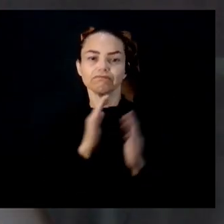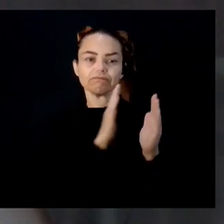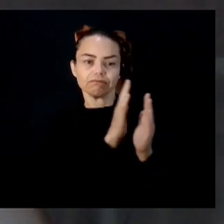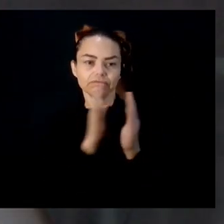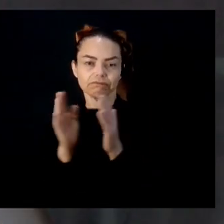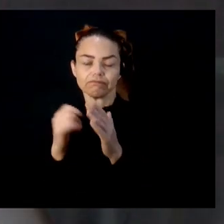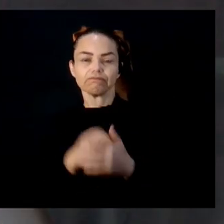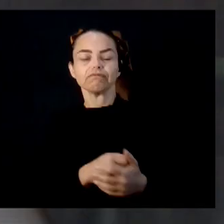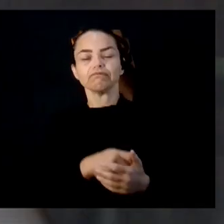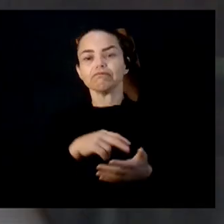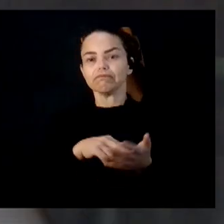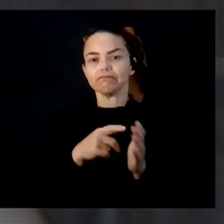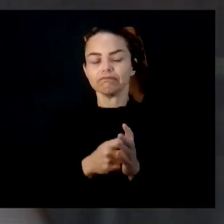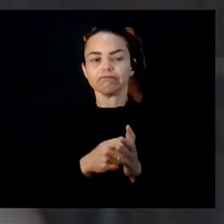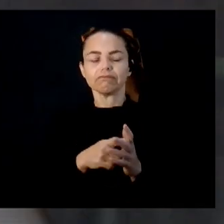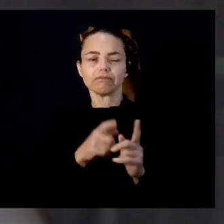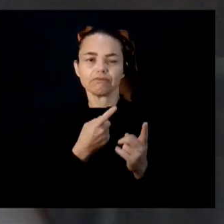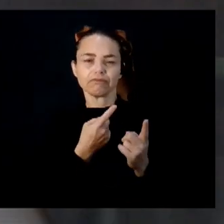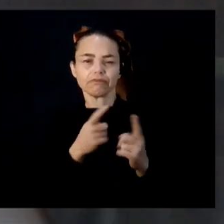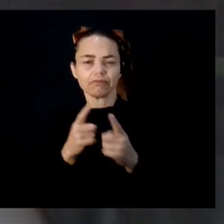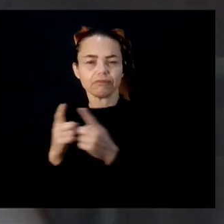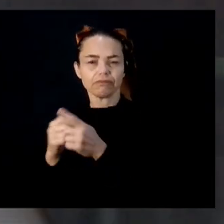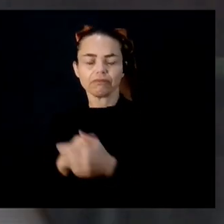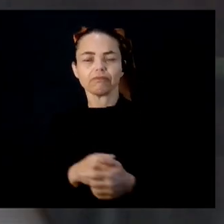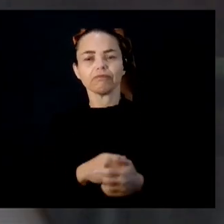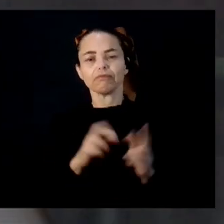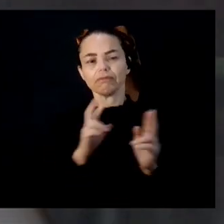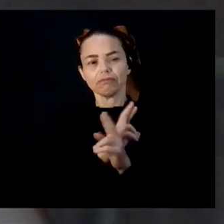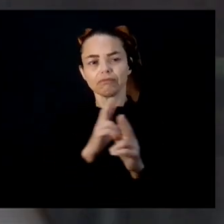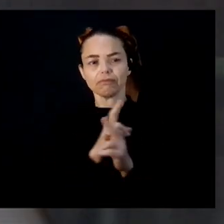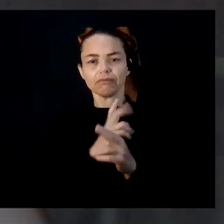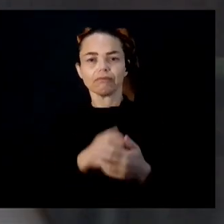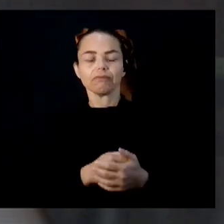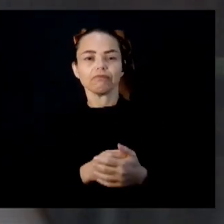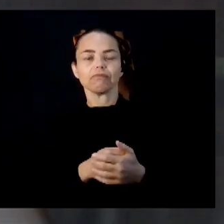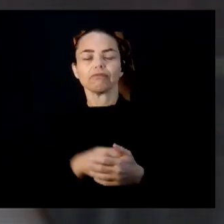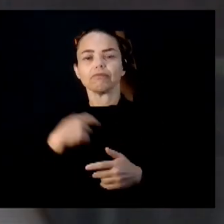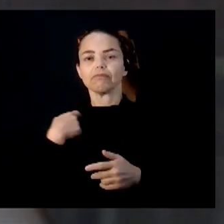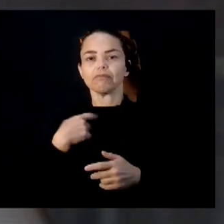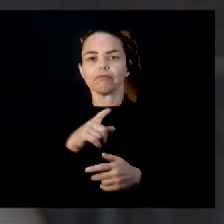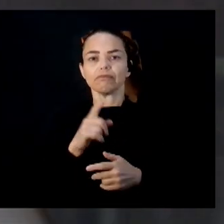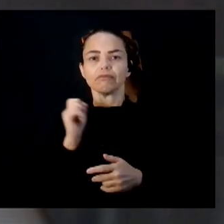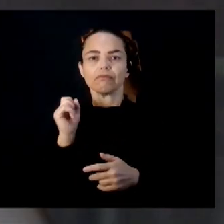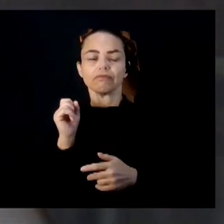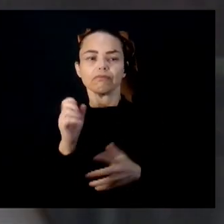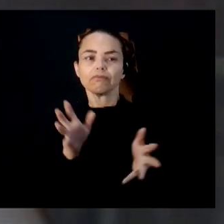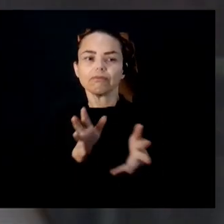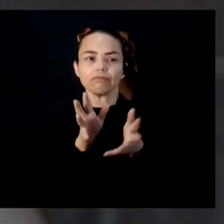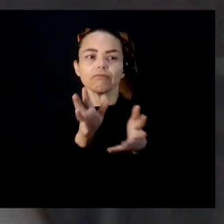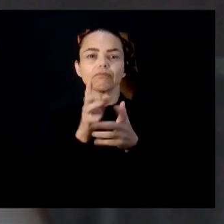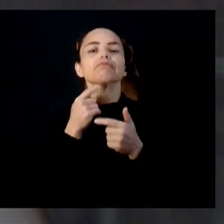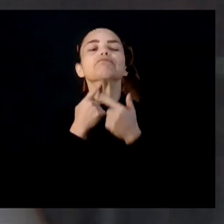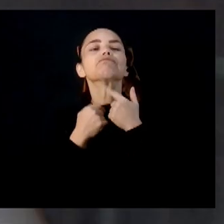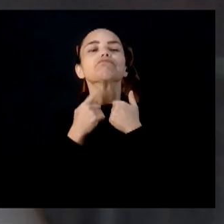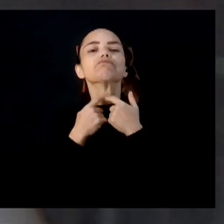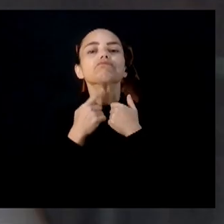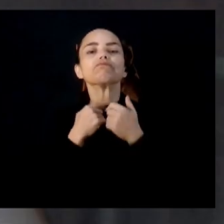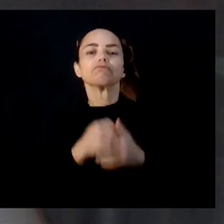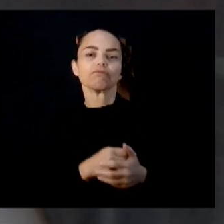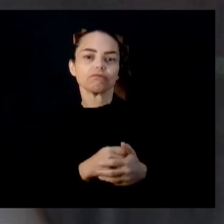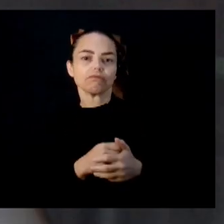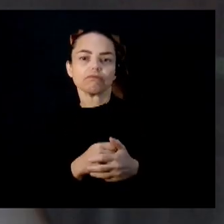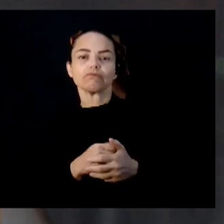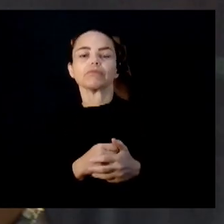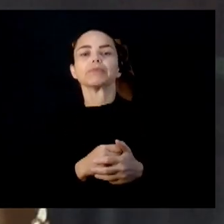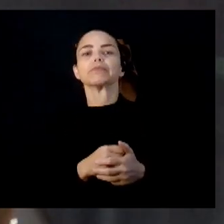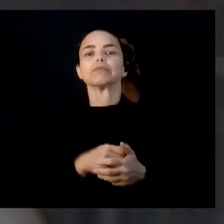é que se provoca, seja numa relação, qual for a orientação, o que move o desejo? A mesma coisa, isso a gente está